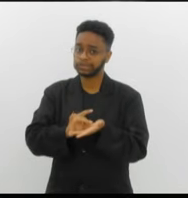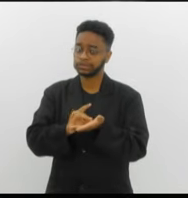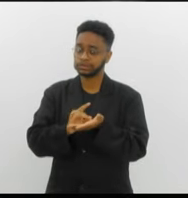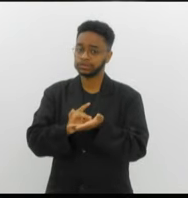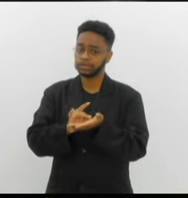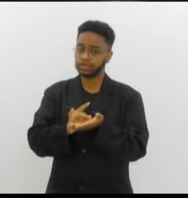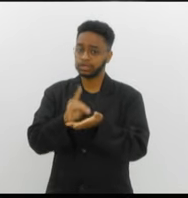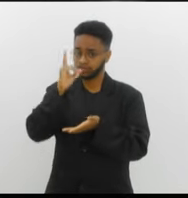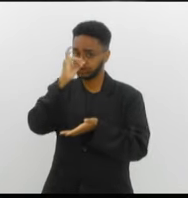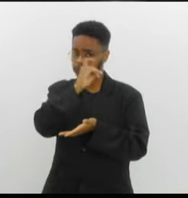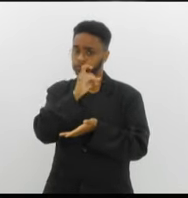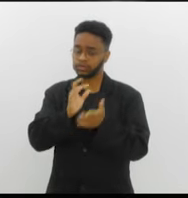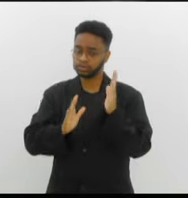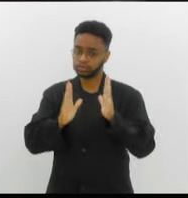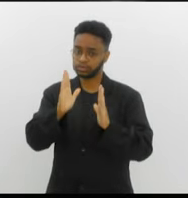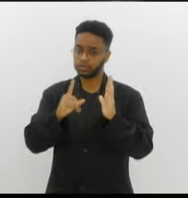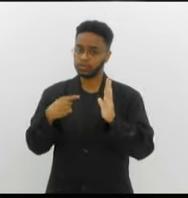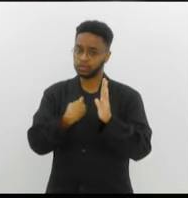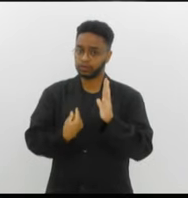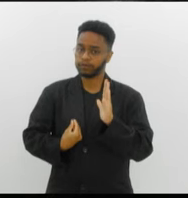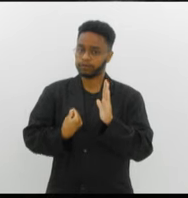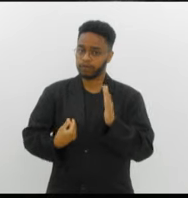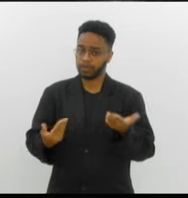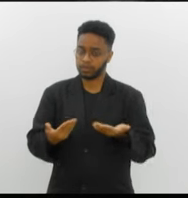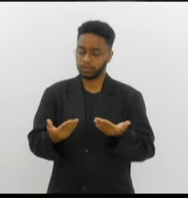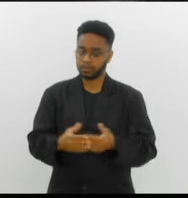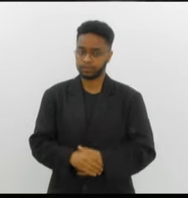que nós estamos metidos.